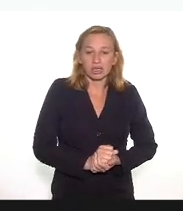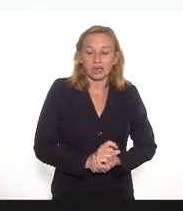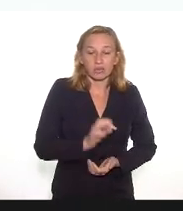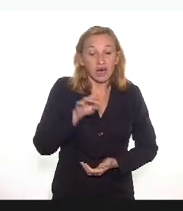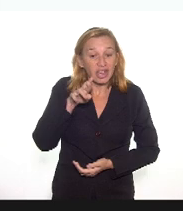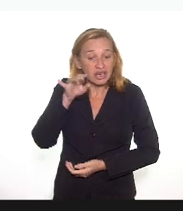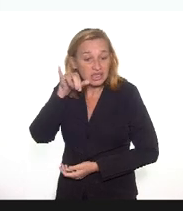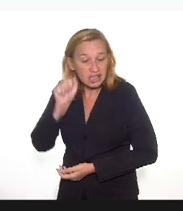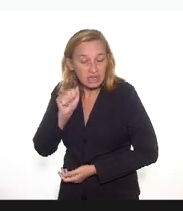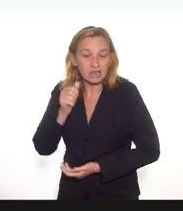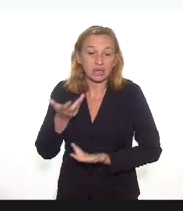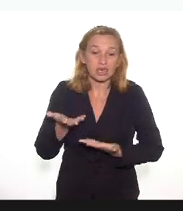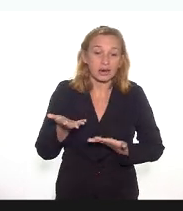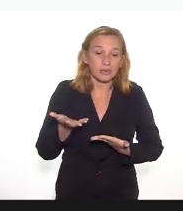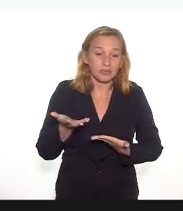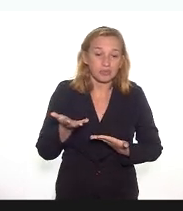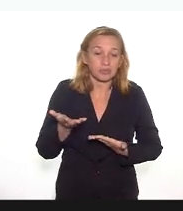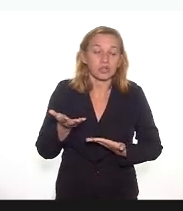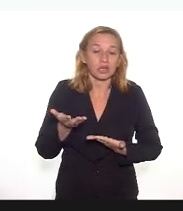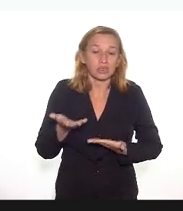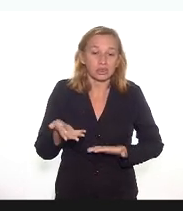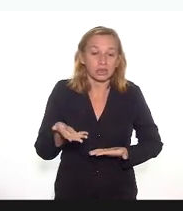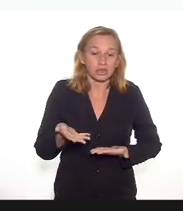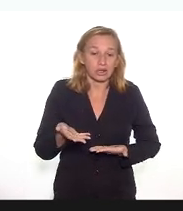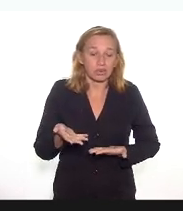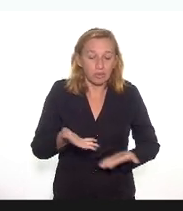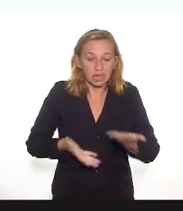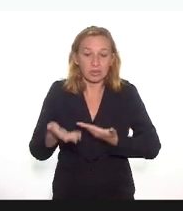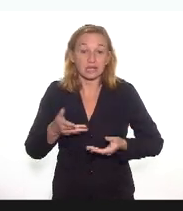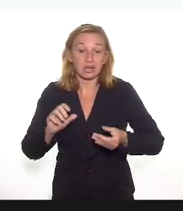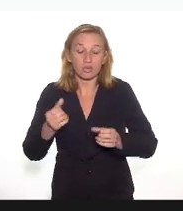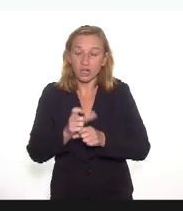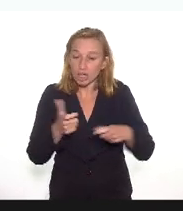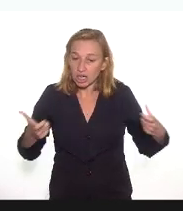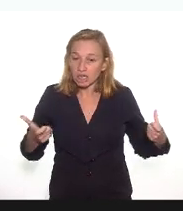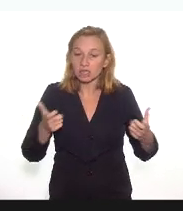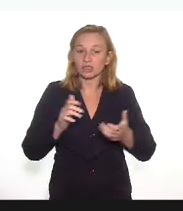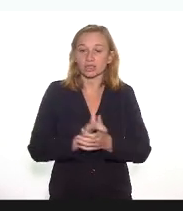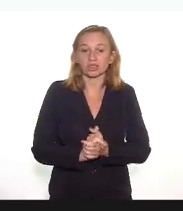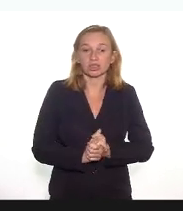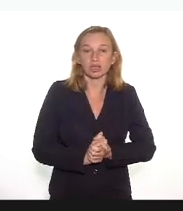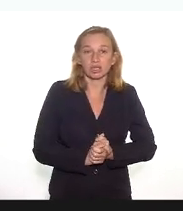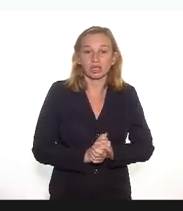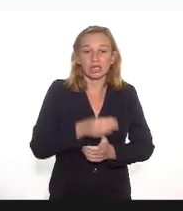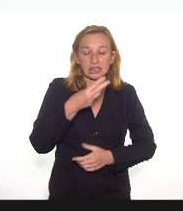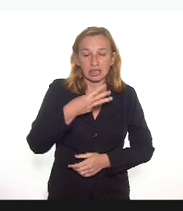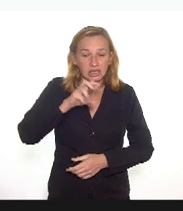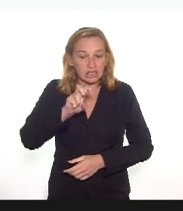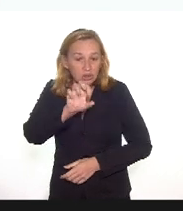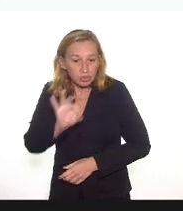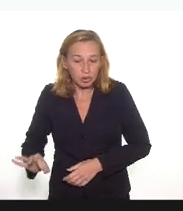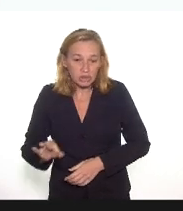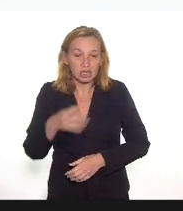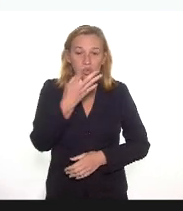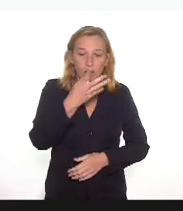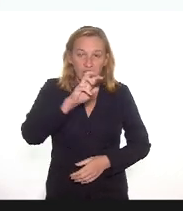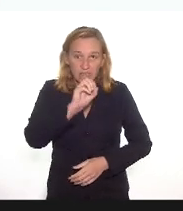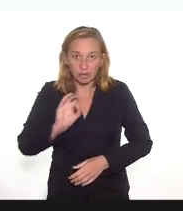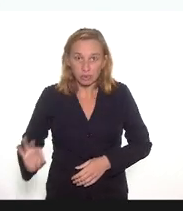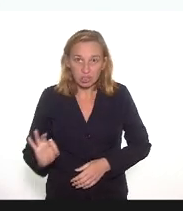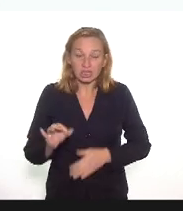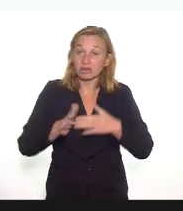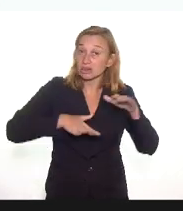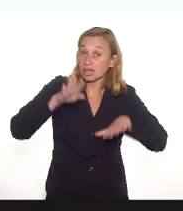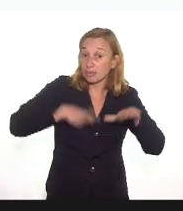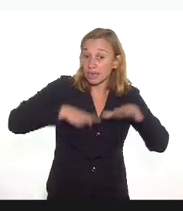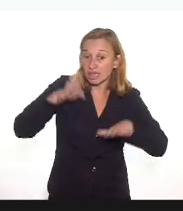que tem uma participação muito grande na nossa receita, chega a 35%, a 40%, dependendo